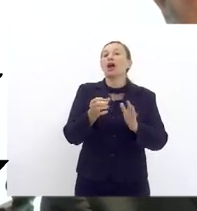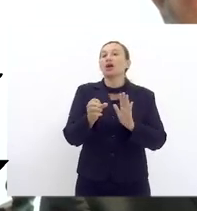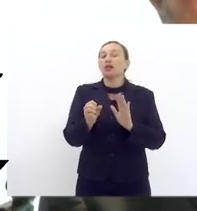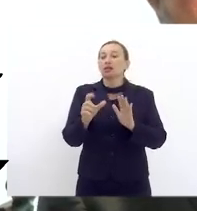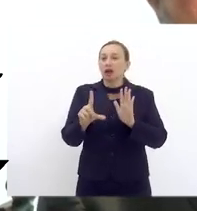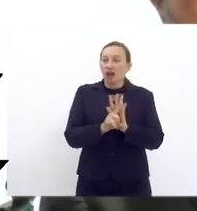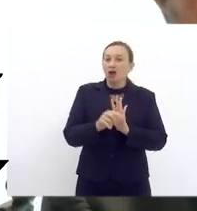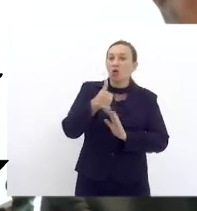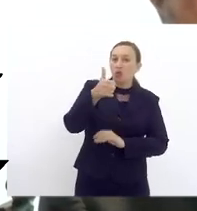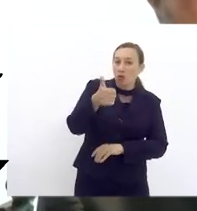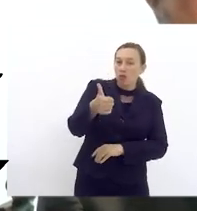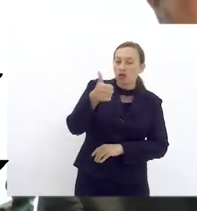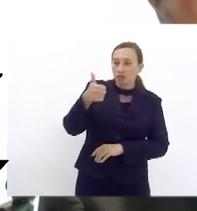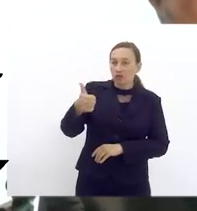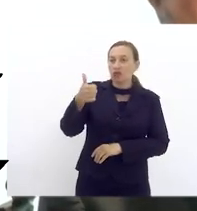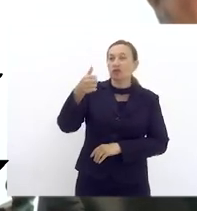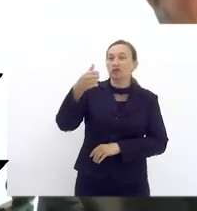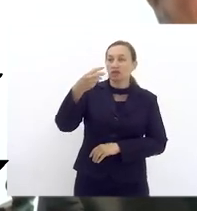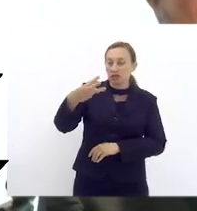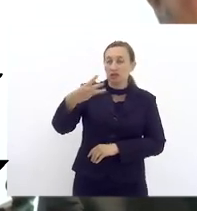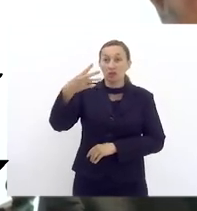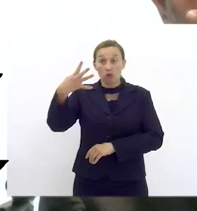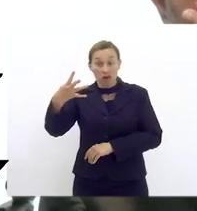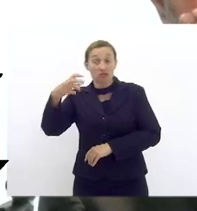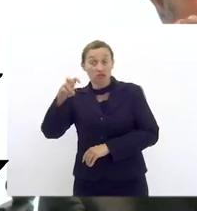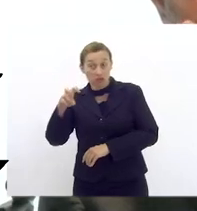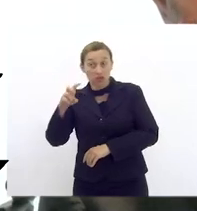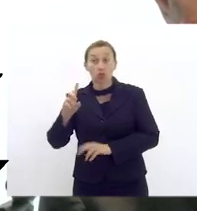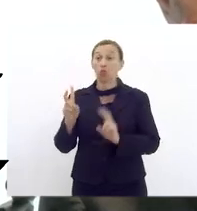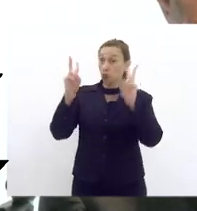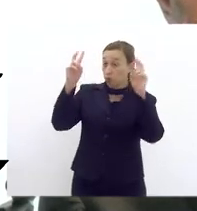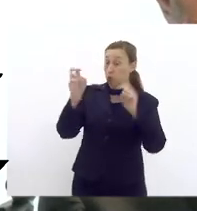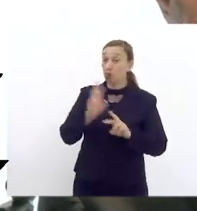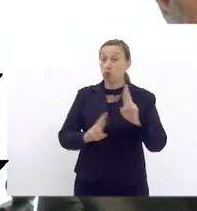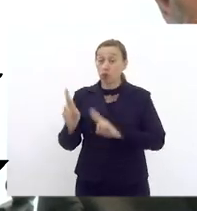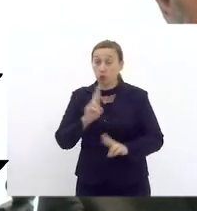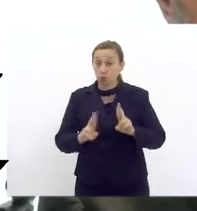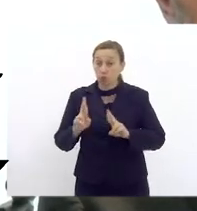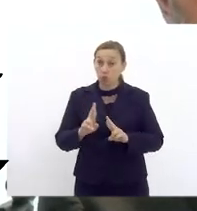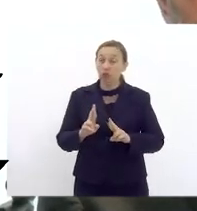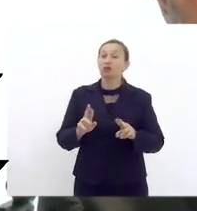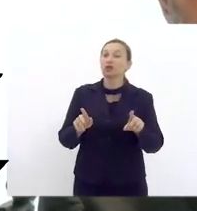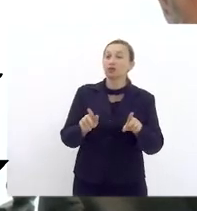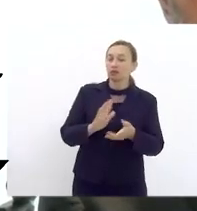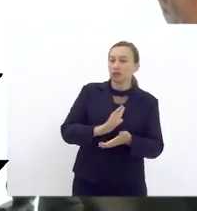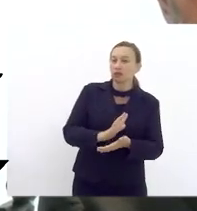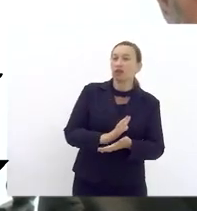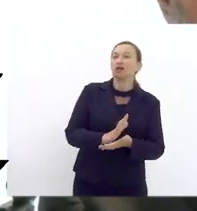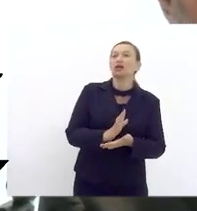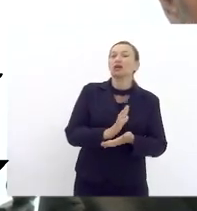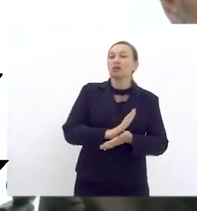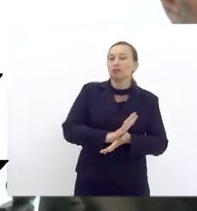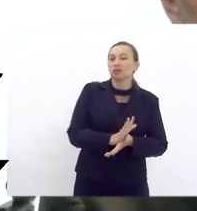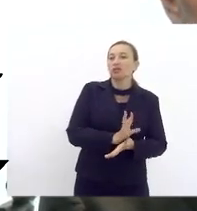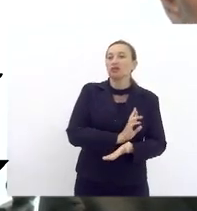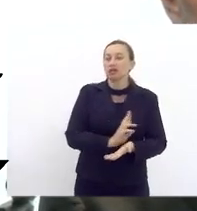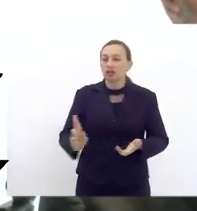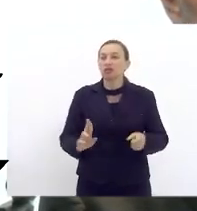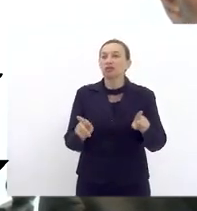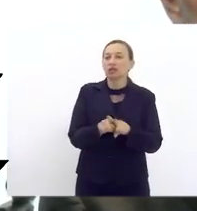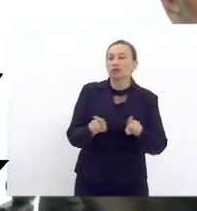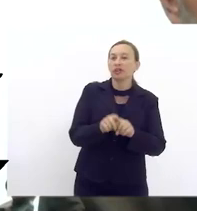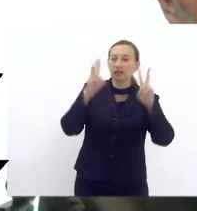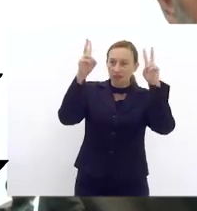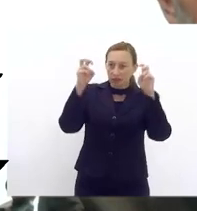a antiga lei 10.639 que trate além dos assuntos relacionados ao racismo religioso também venham tratar de temas